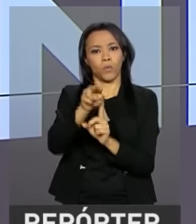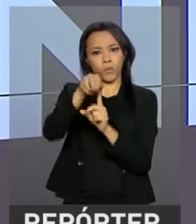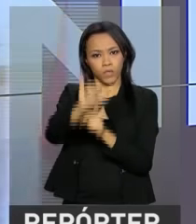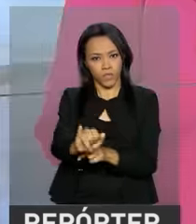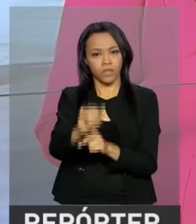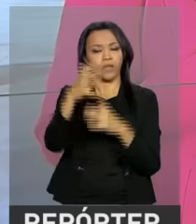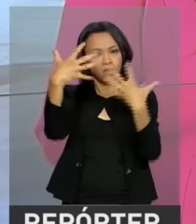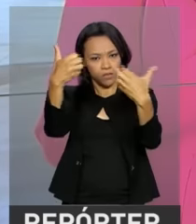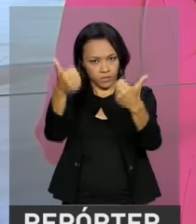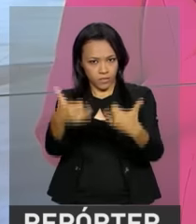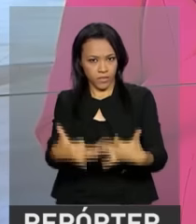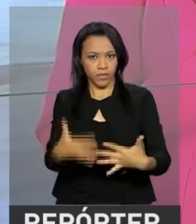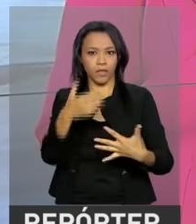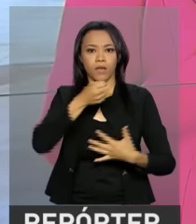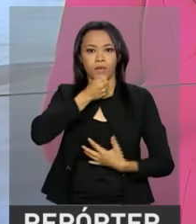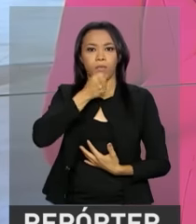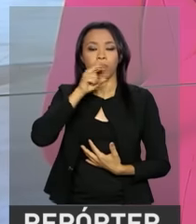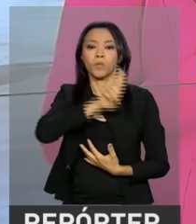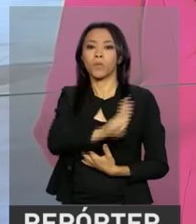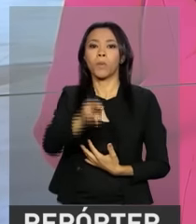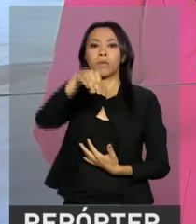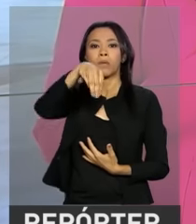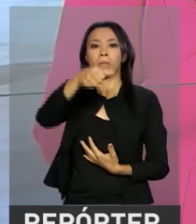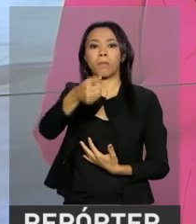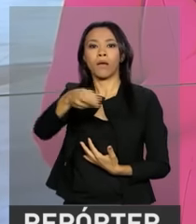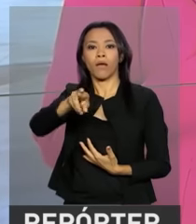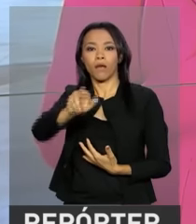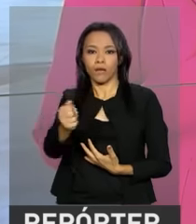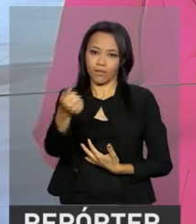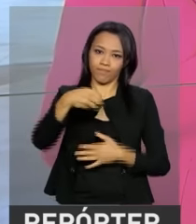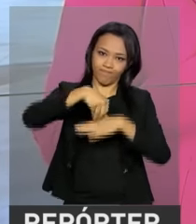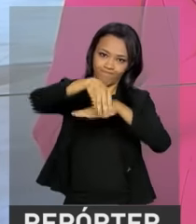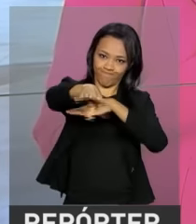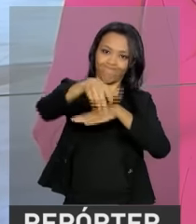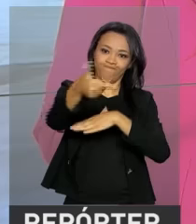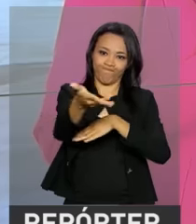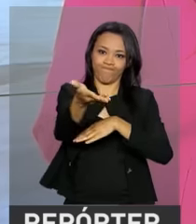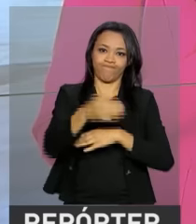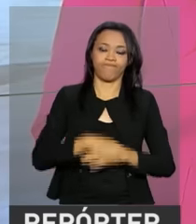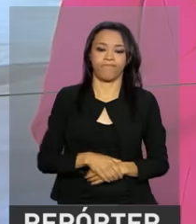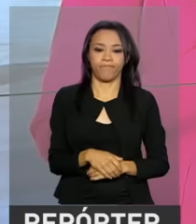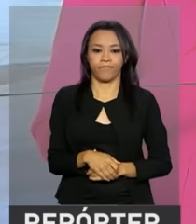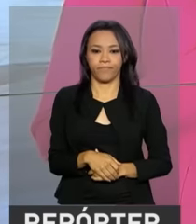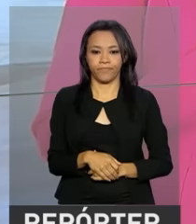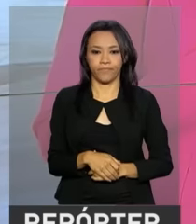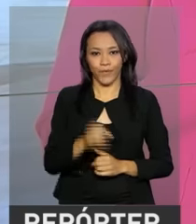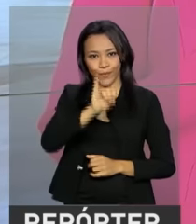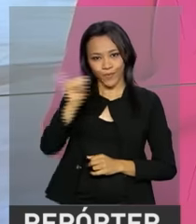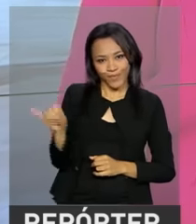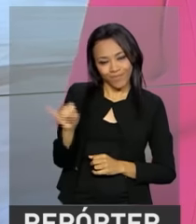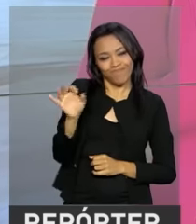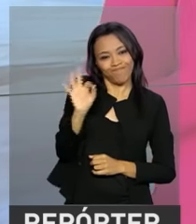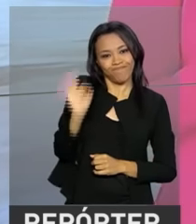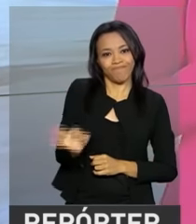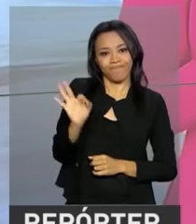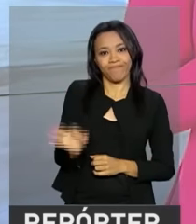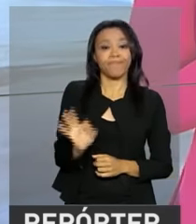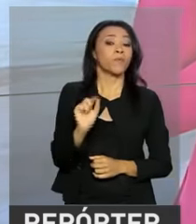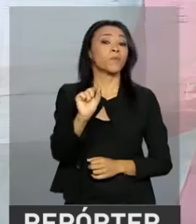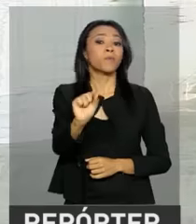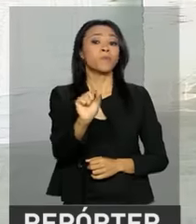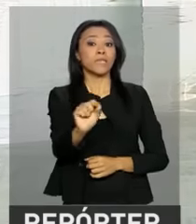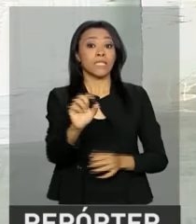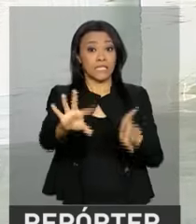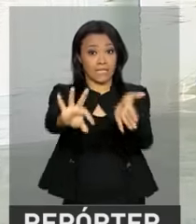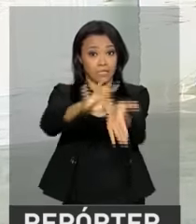repórter Mara Knupp, que tem as informações para a gente lá do Palácio Planalto. Oi, Mara. Oi, Leandro, é isso mesmo.